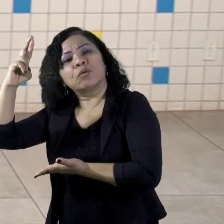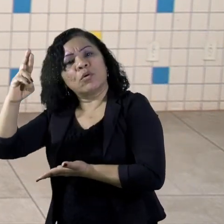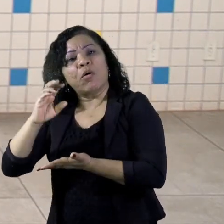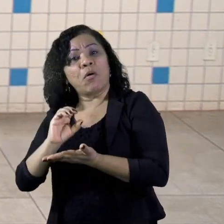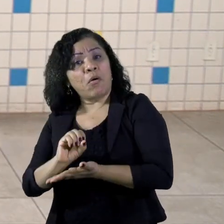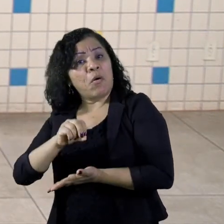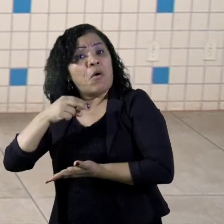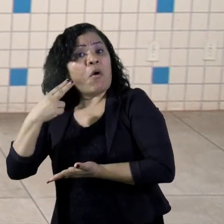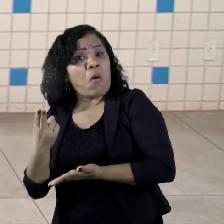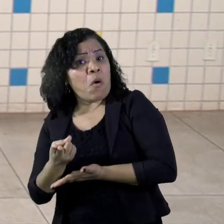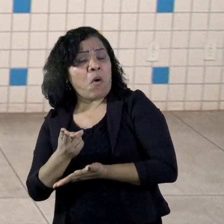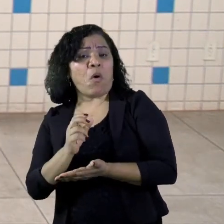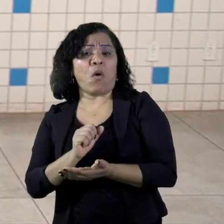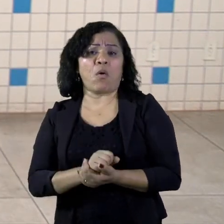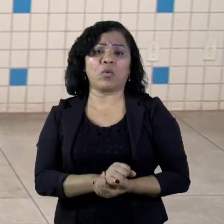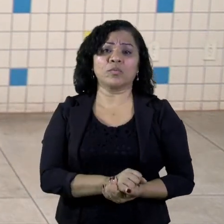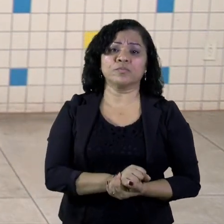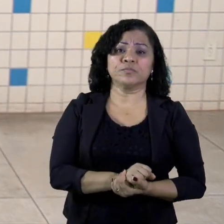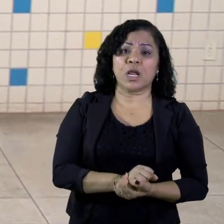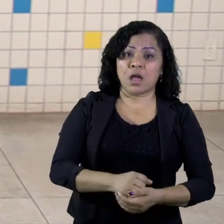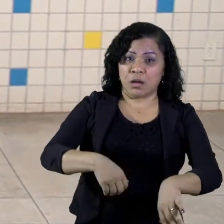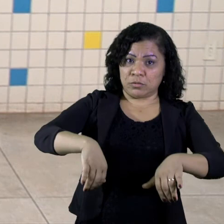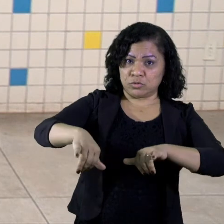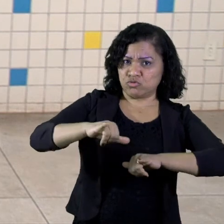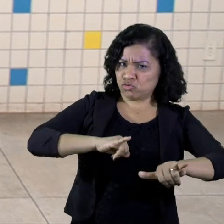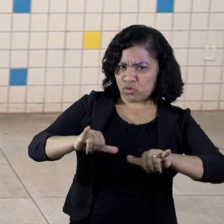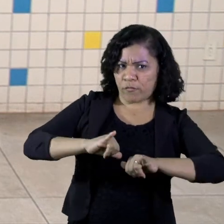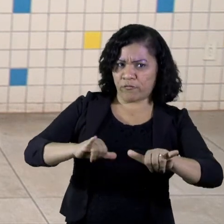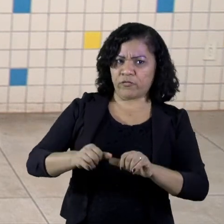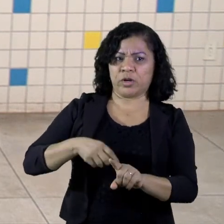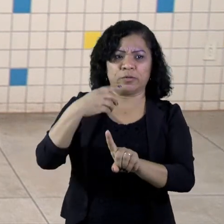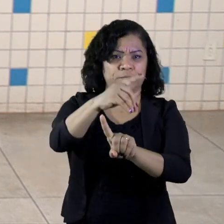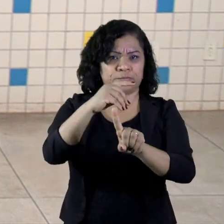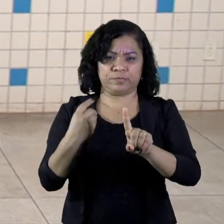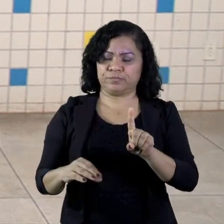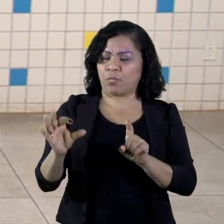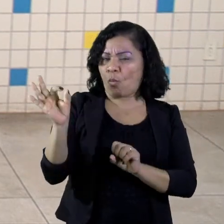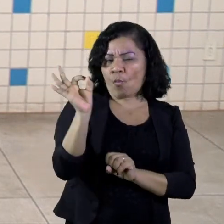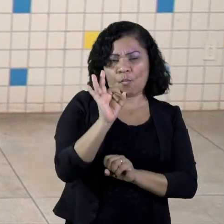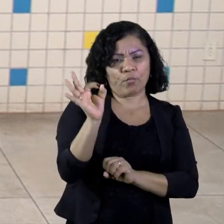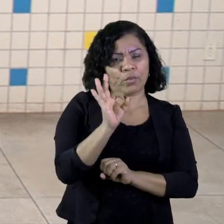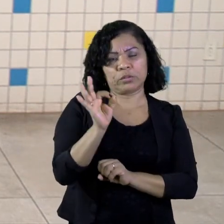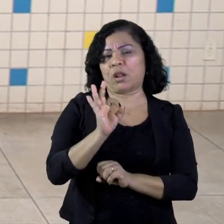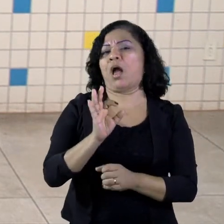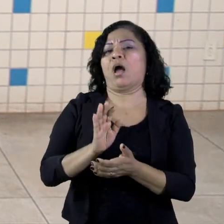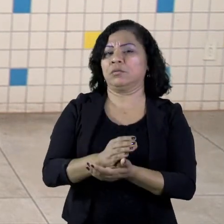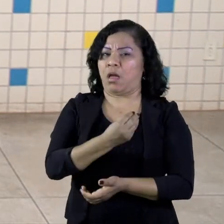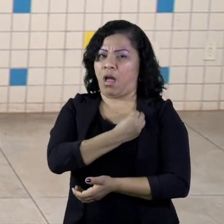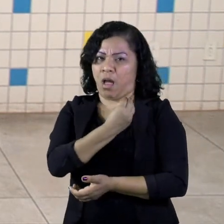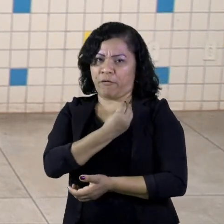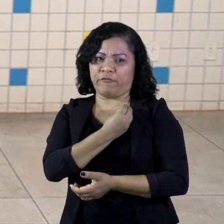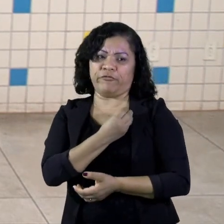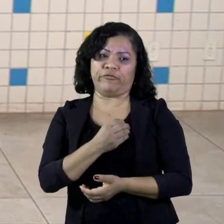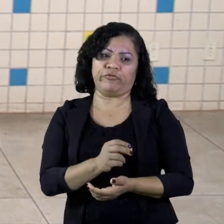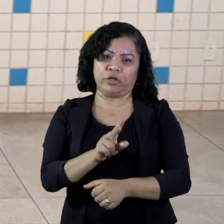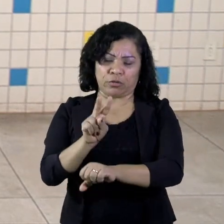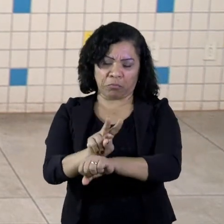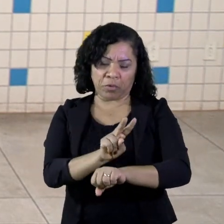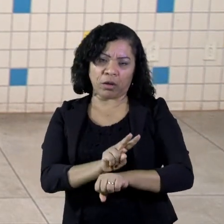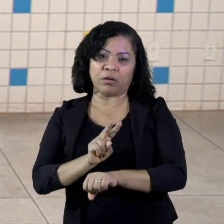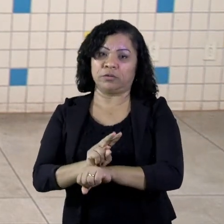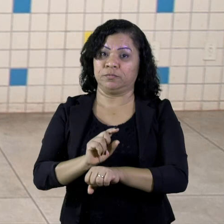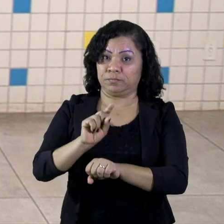não sofrer qualquer tipo de castigo físico, ou mesmo ter a sua vida preservada. Mas em outros lugares